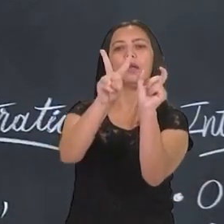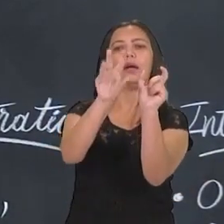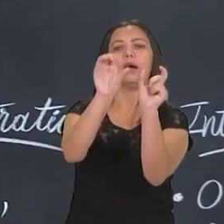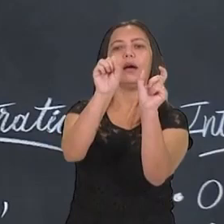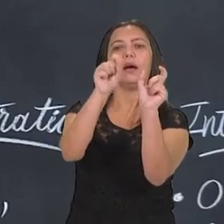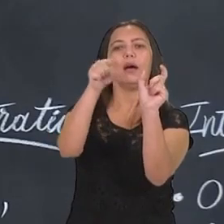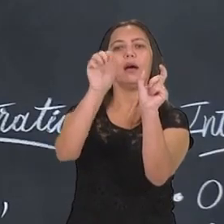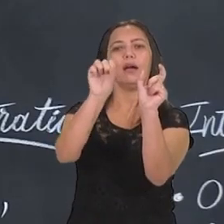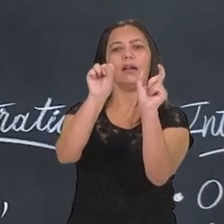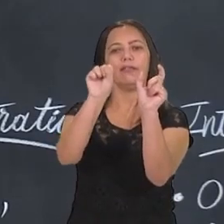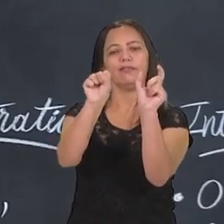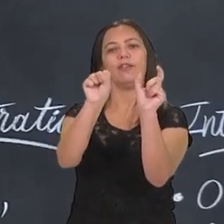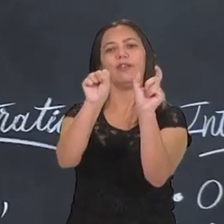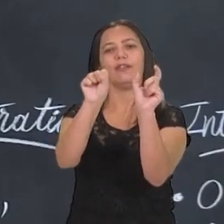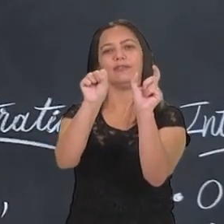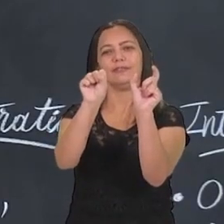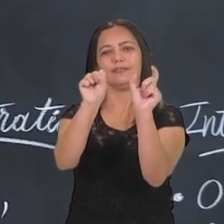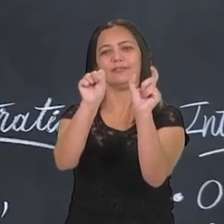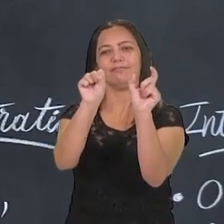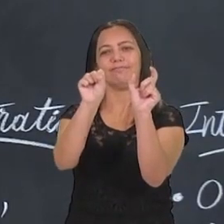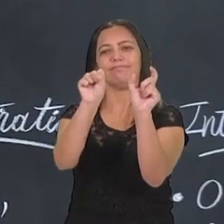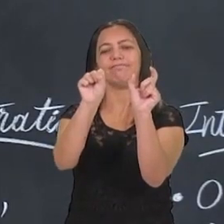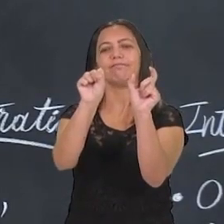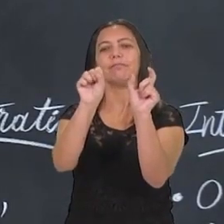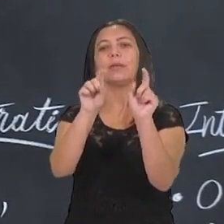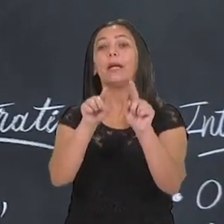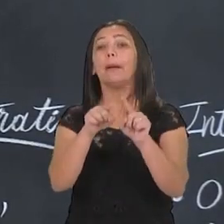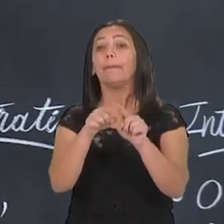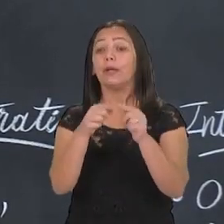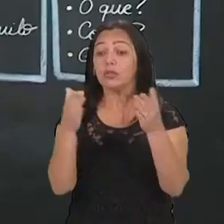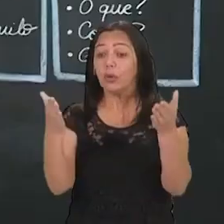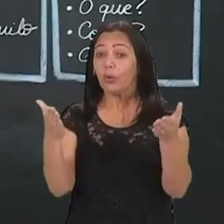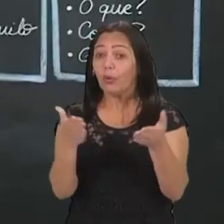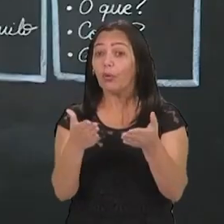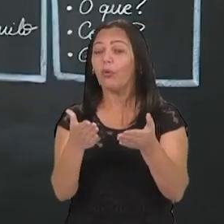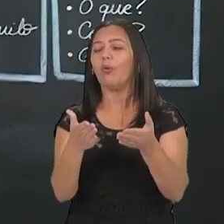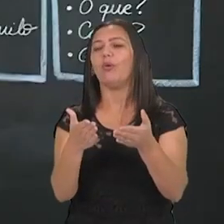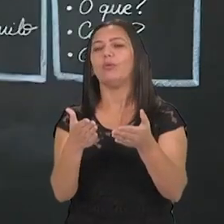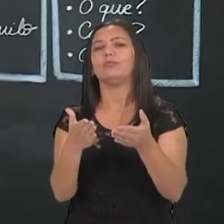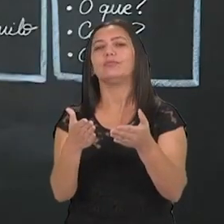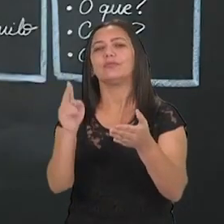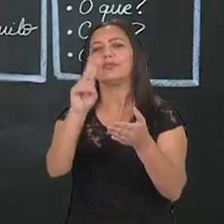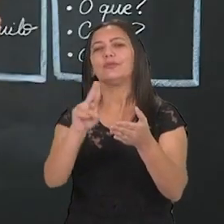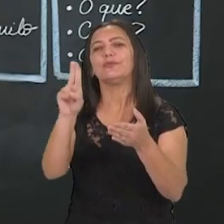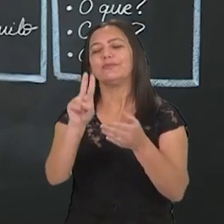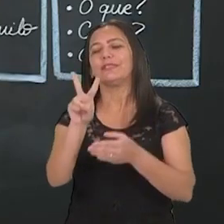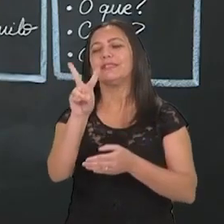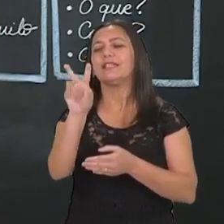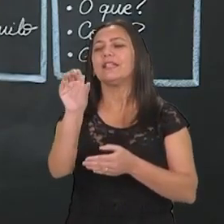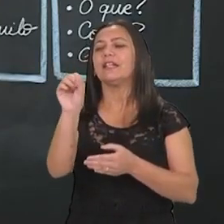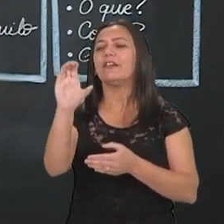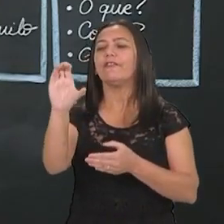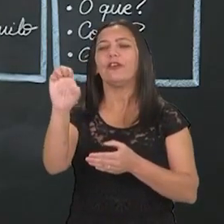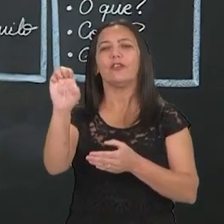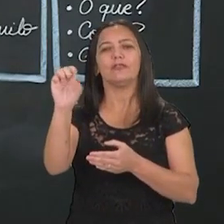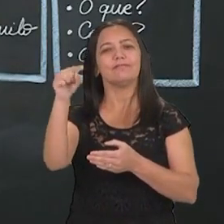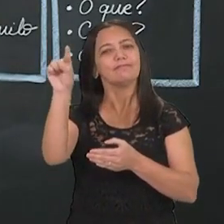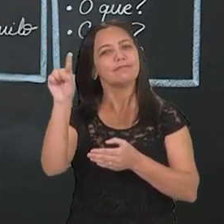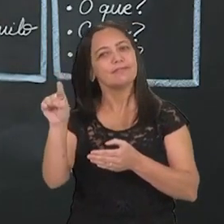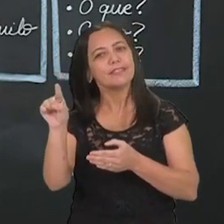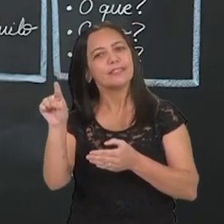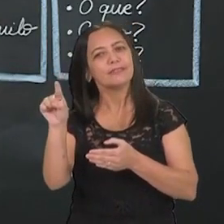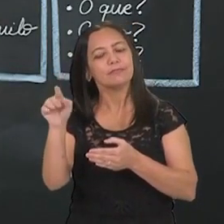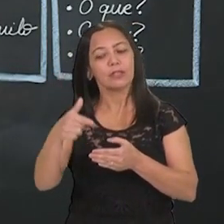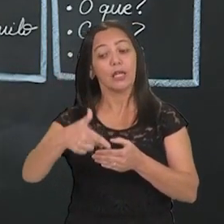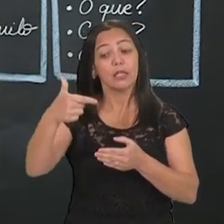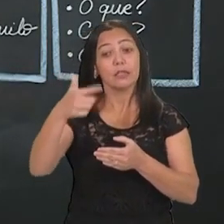o vós é uma marcação muito forte desse português formal. Hoje em dia, e há muitos anos, a gente utiliza o você e o vocês como